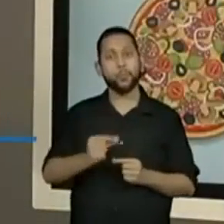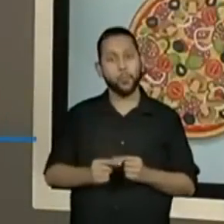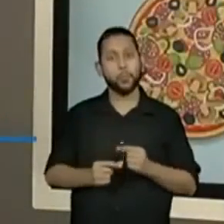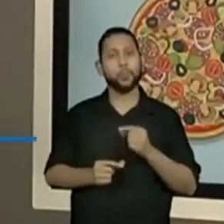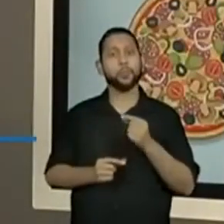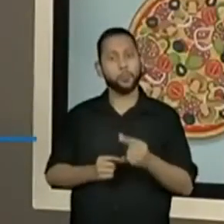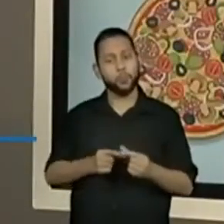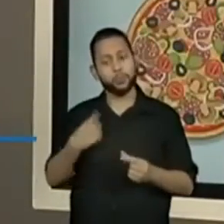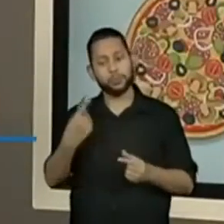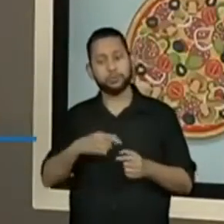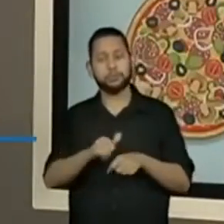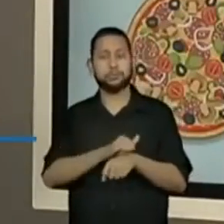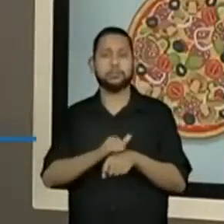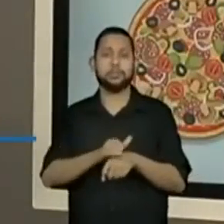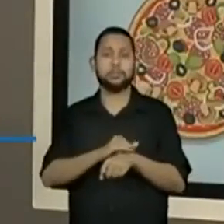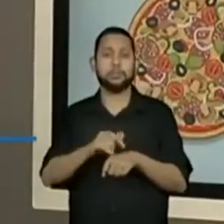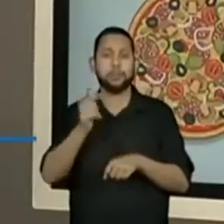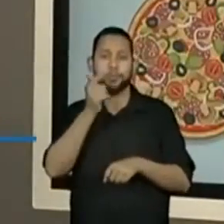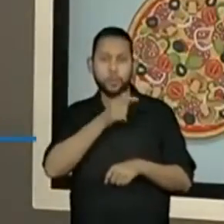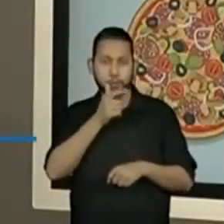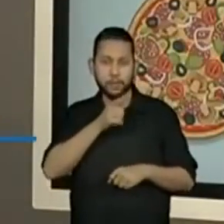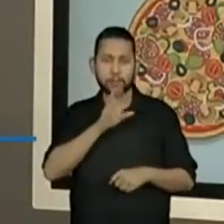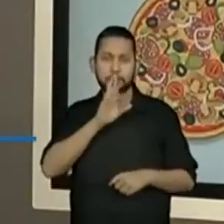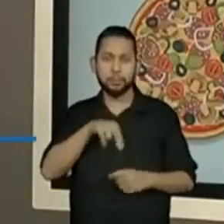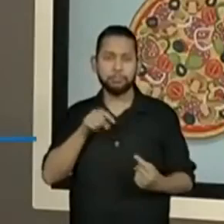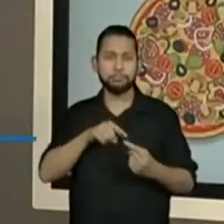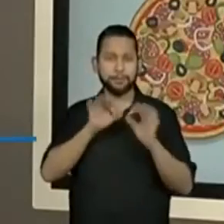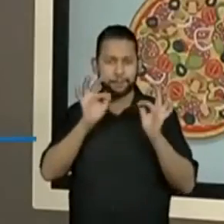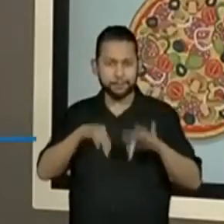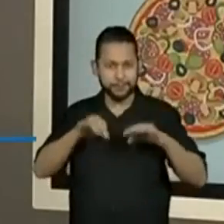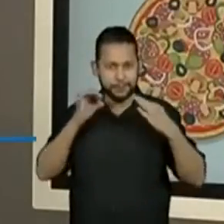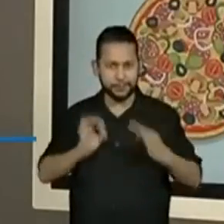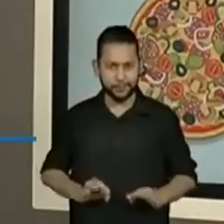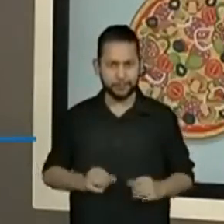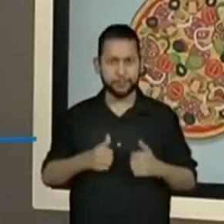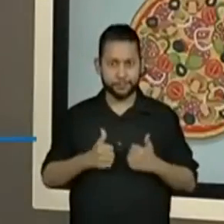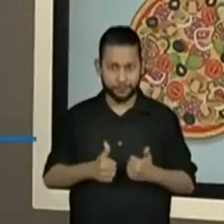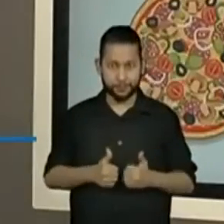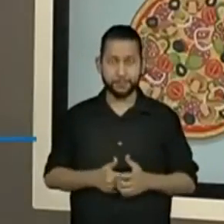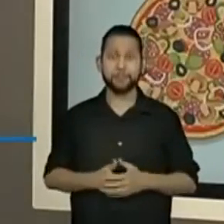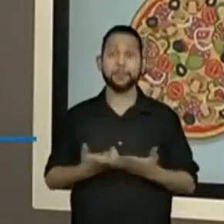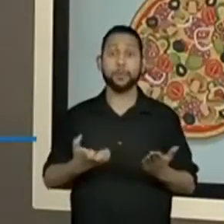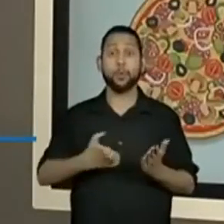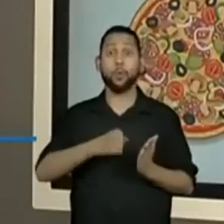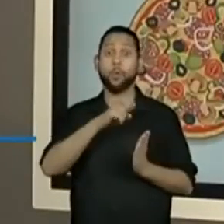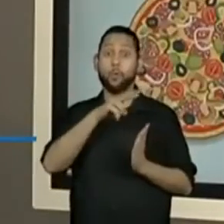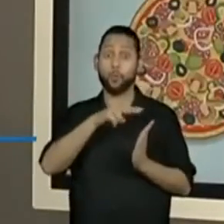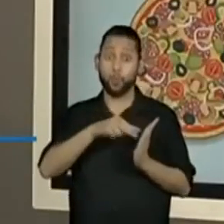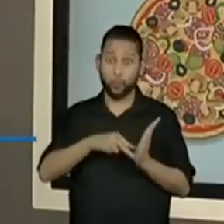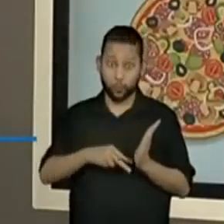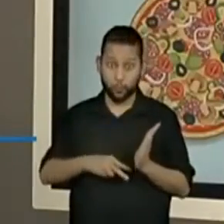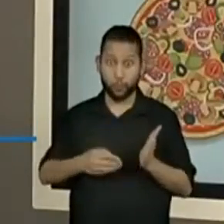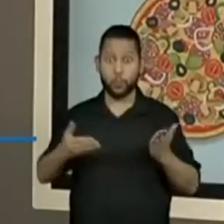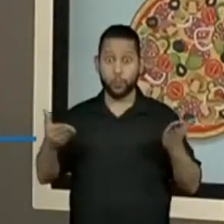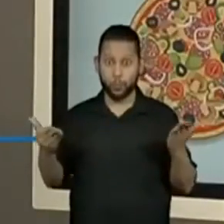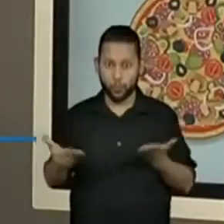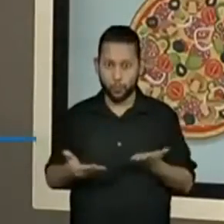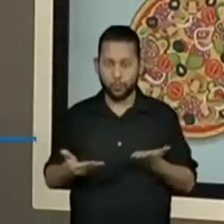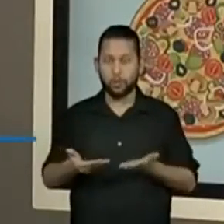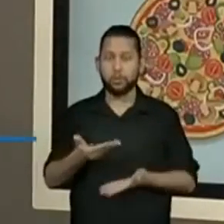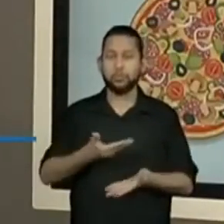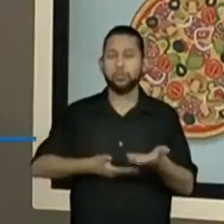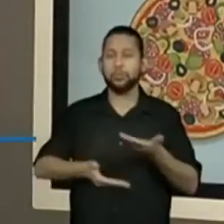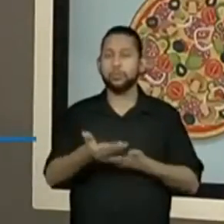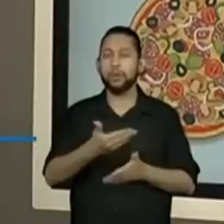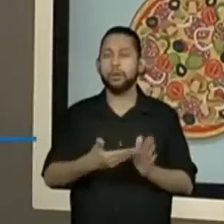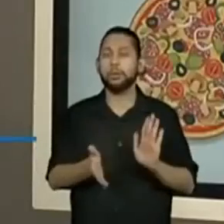desenvolvendo as estratégias para poder chegar lá no resultado final tudo bem então eu vou ler a situação problema agora e a gente